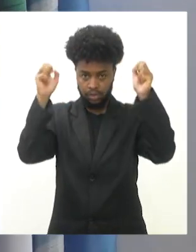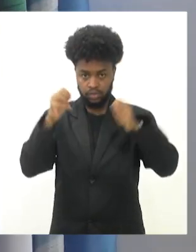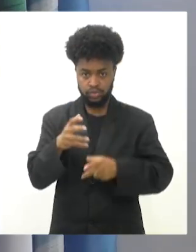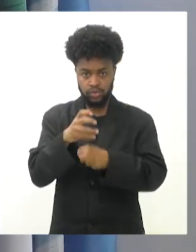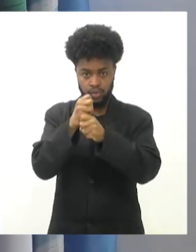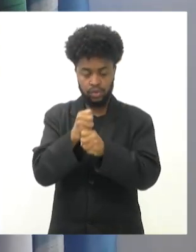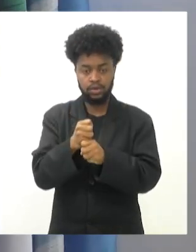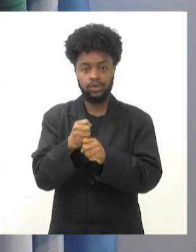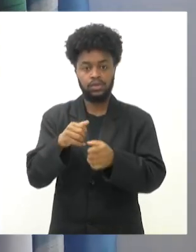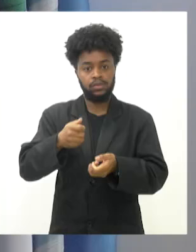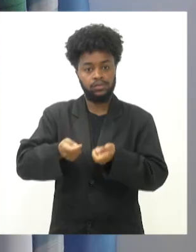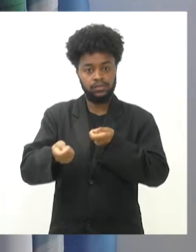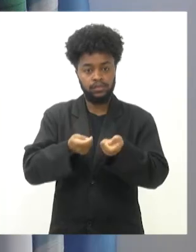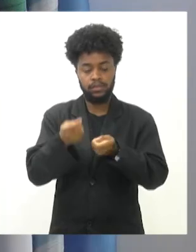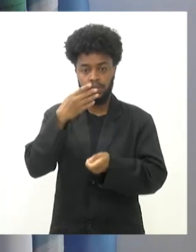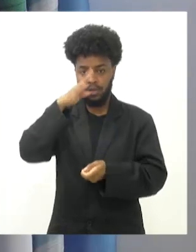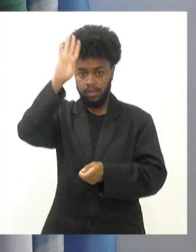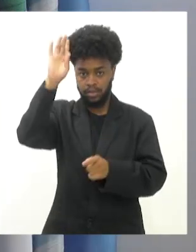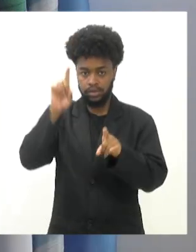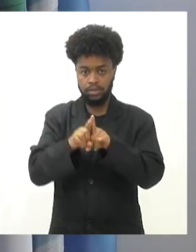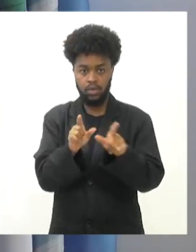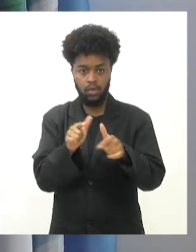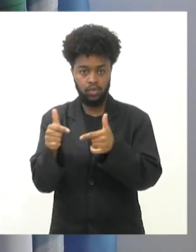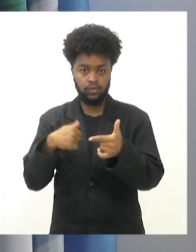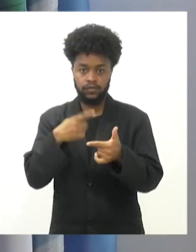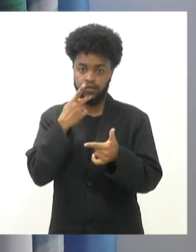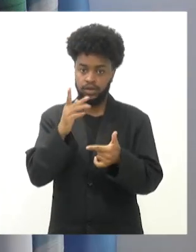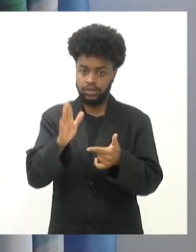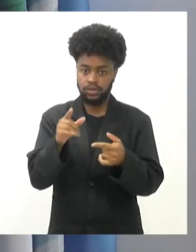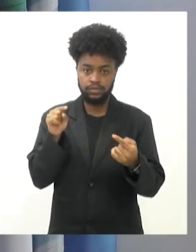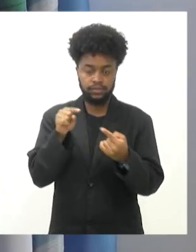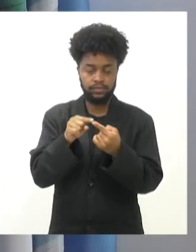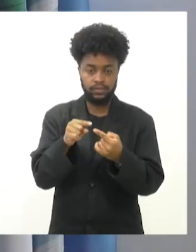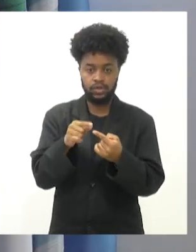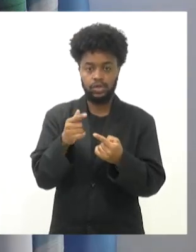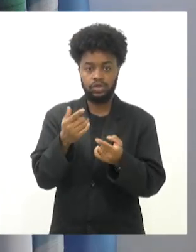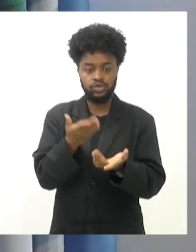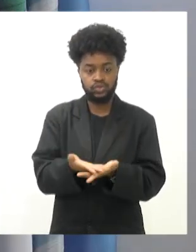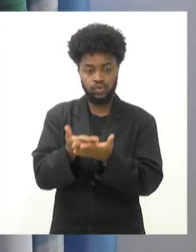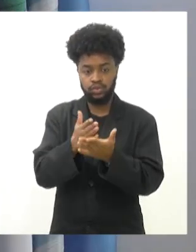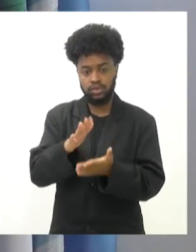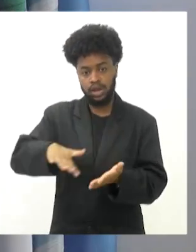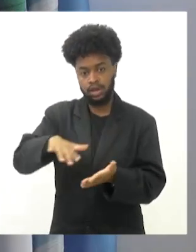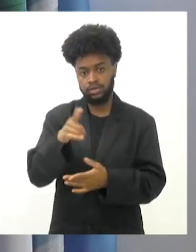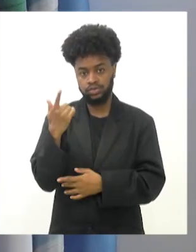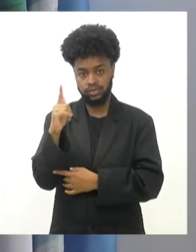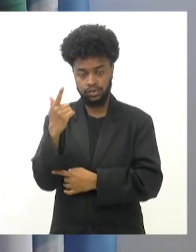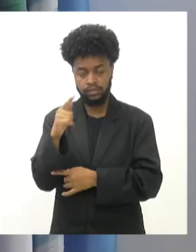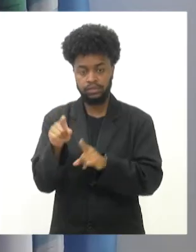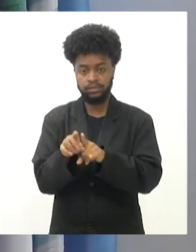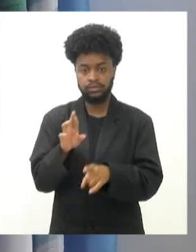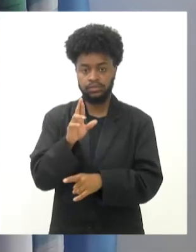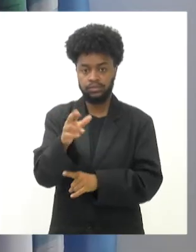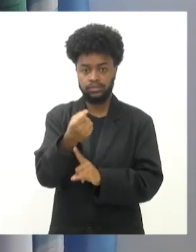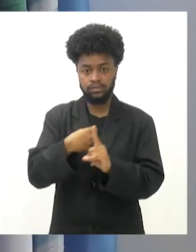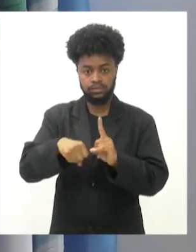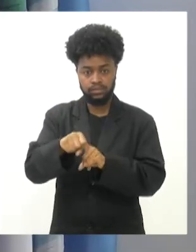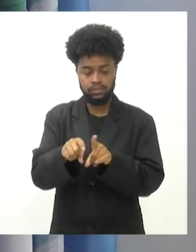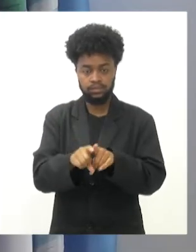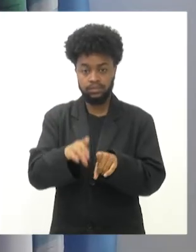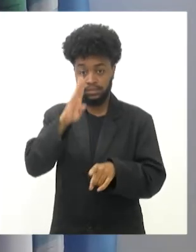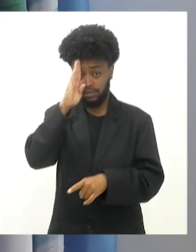Bombeiros, além dos especialistas, como já citei anteriormente, em geologia, drenagem urbana, pesquisadores, representantes da sociedade civil e,